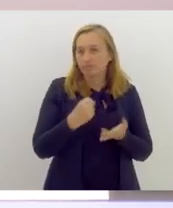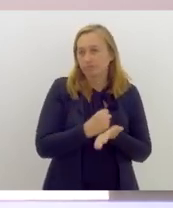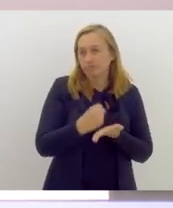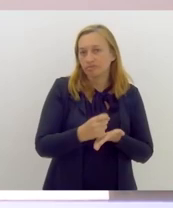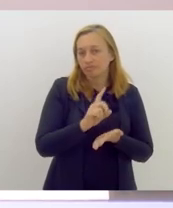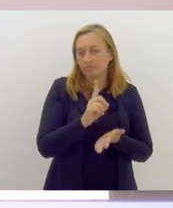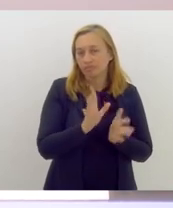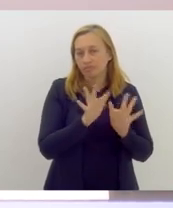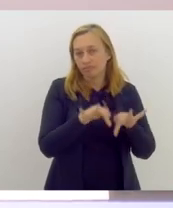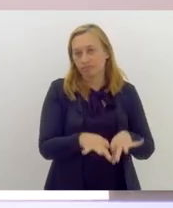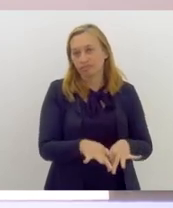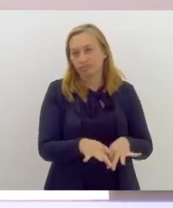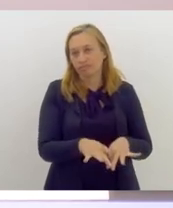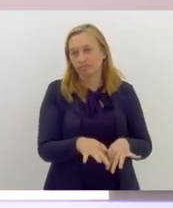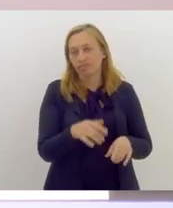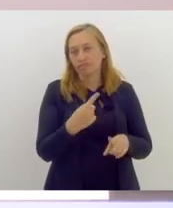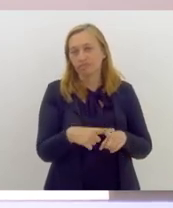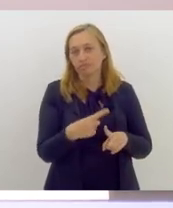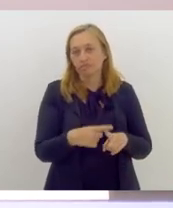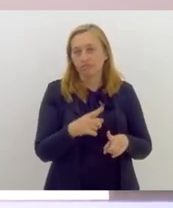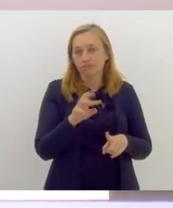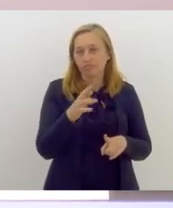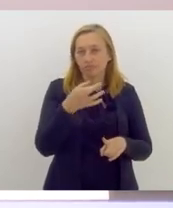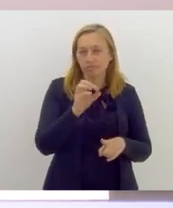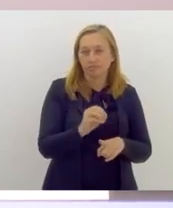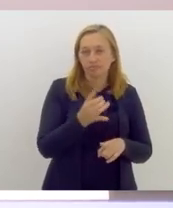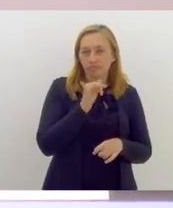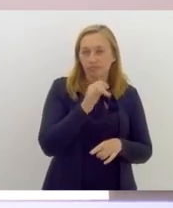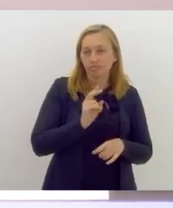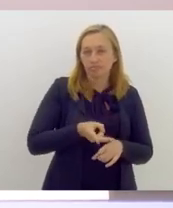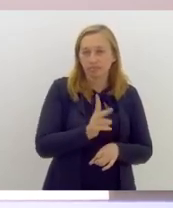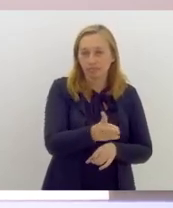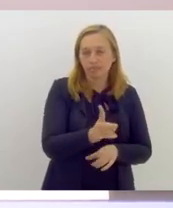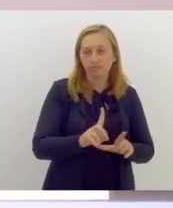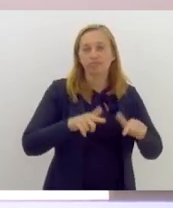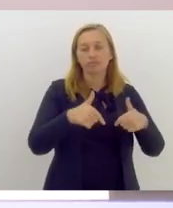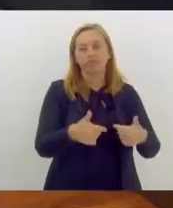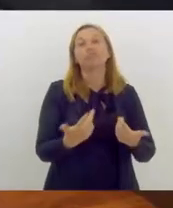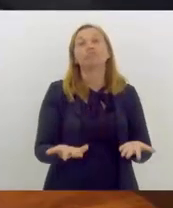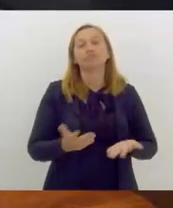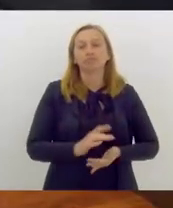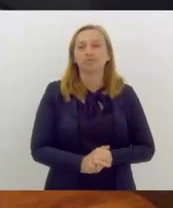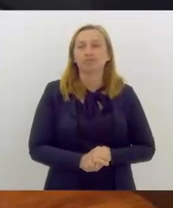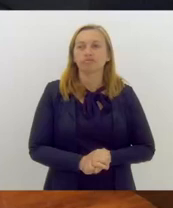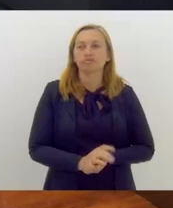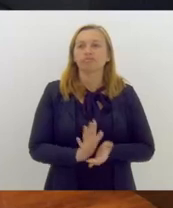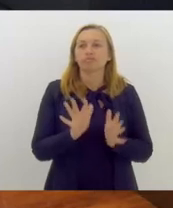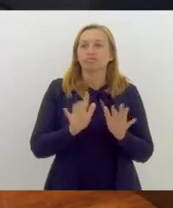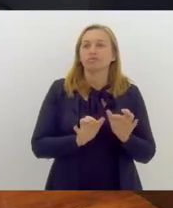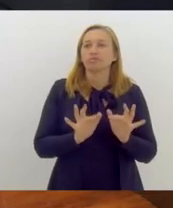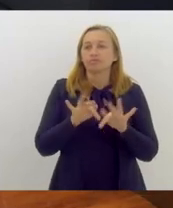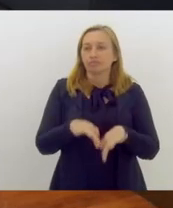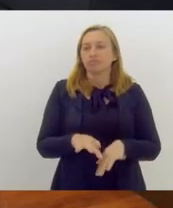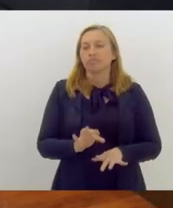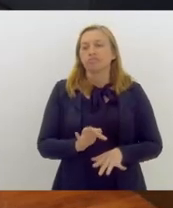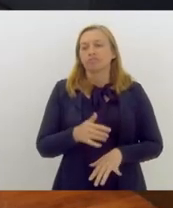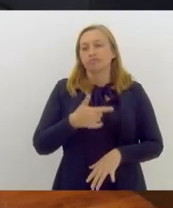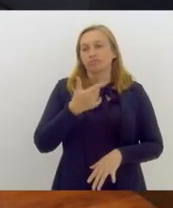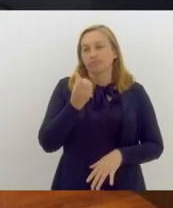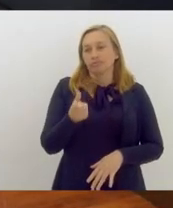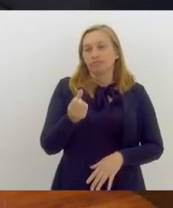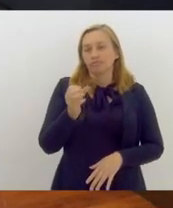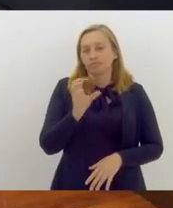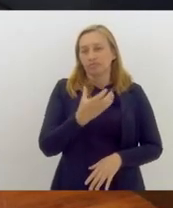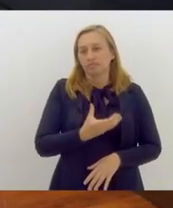foi encerrado e porque eles temelétrica Continue em operação Essa é a grande questão aí agora no final 6 de dezembro